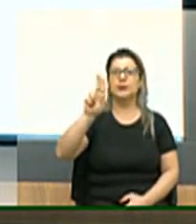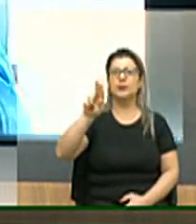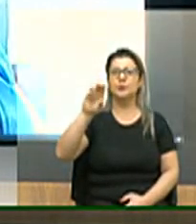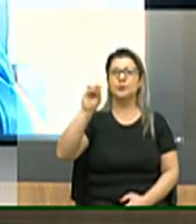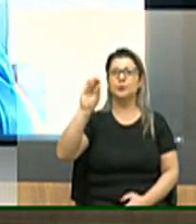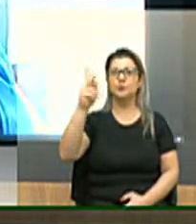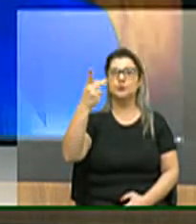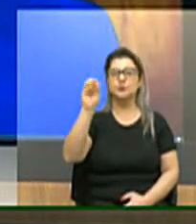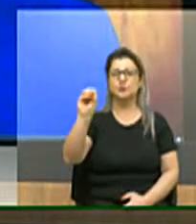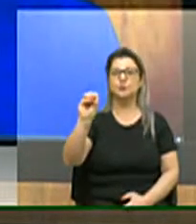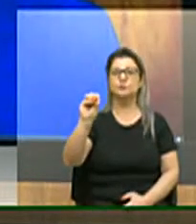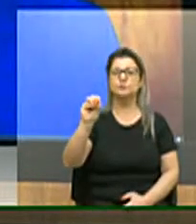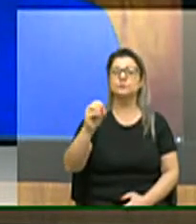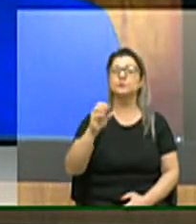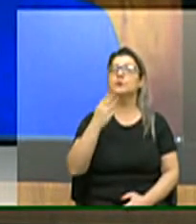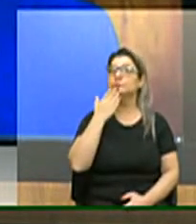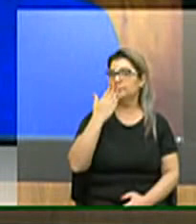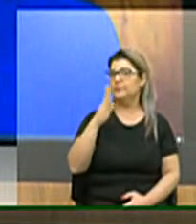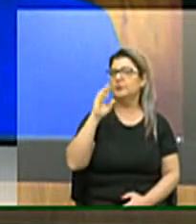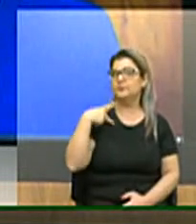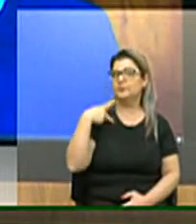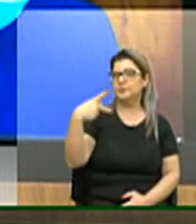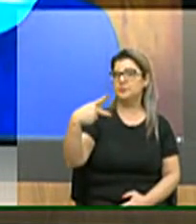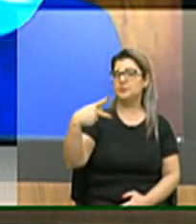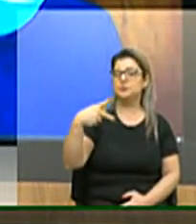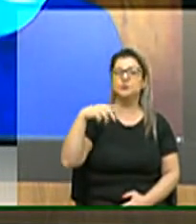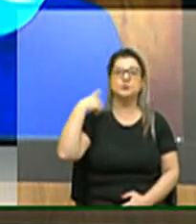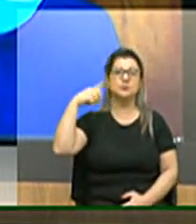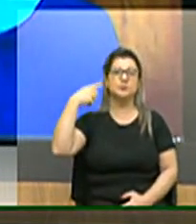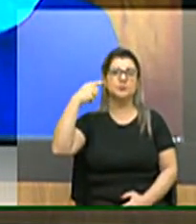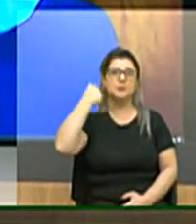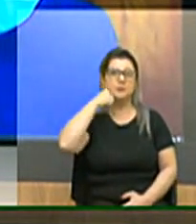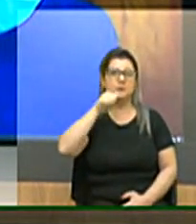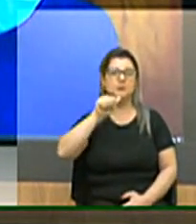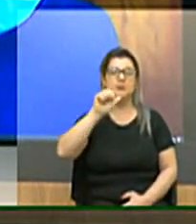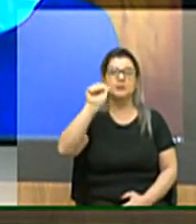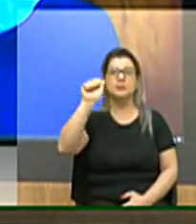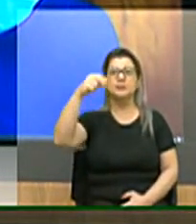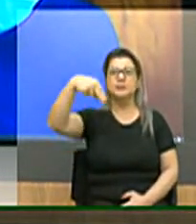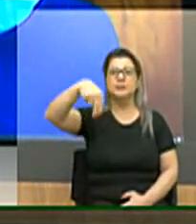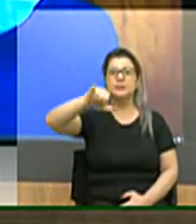Deputada Anny Ortiz. Favorável, presidente. Okay. Anny Ortiz.